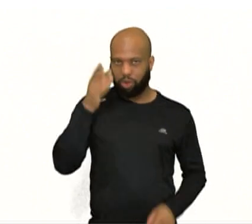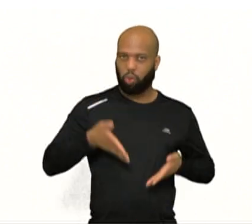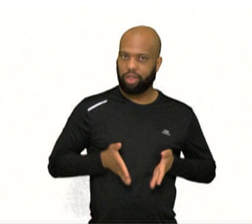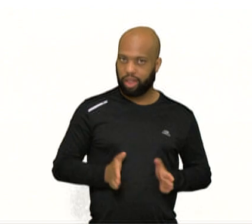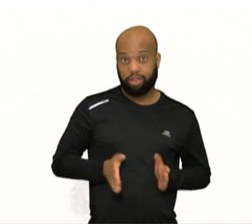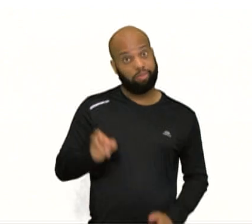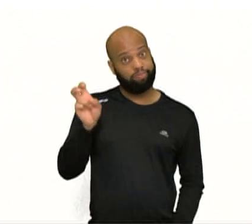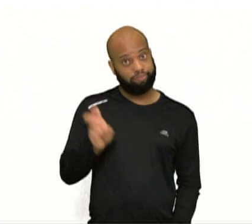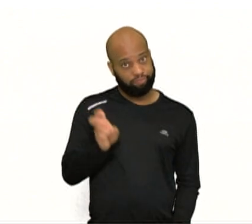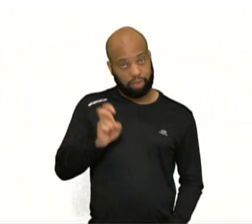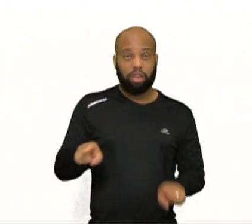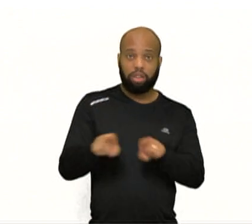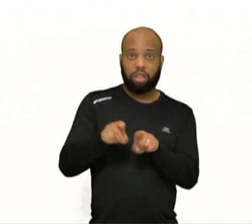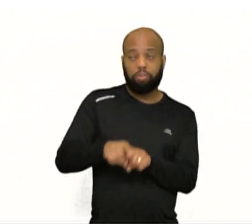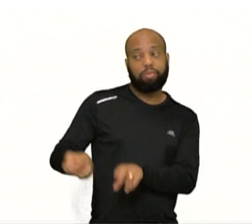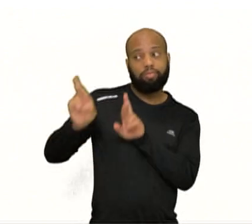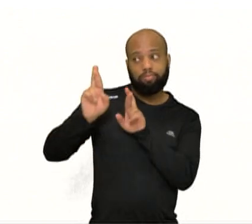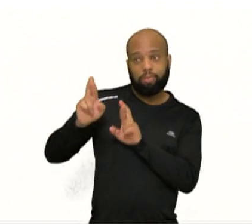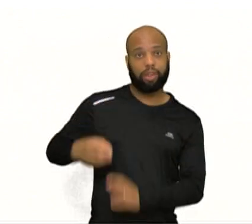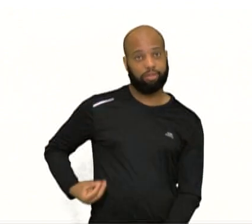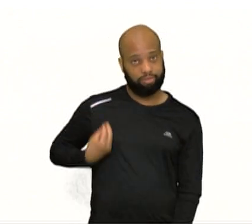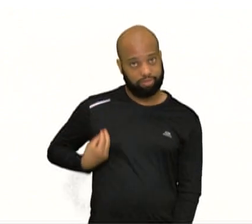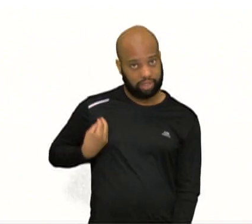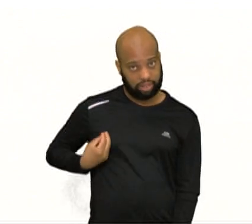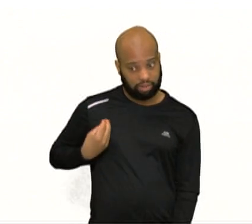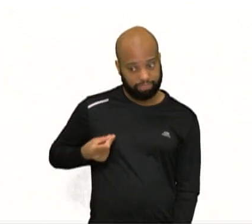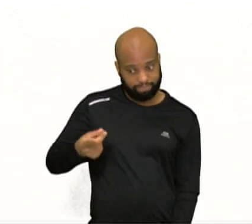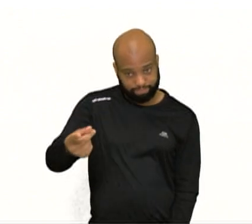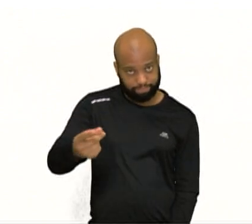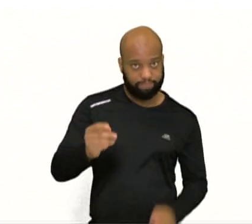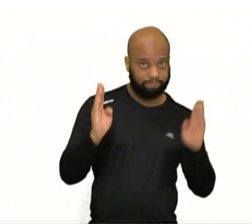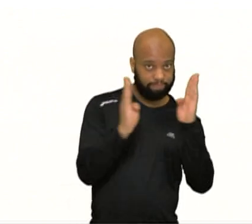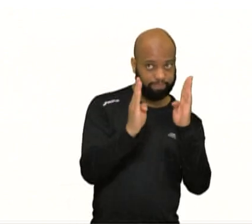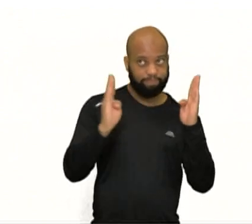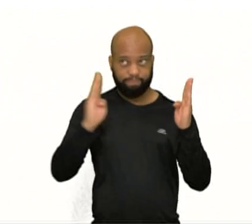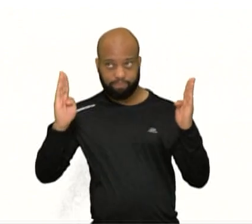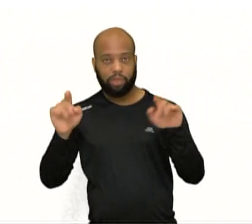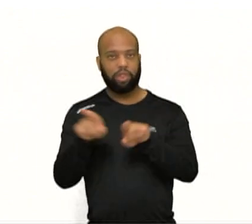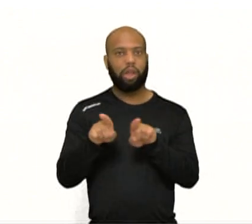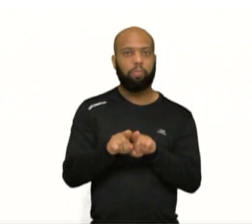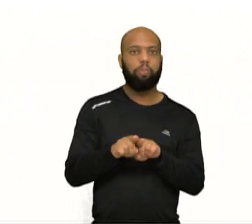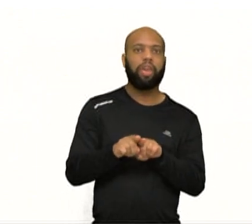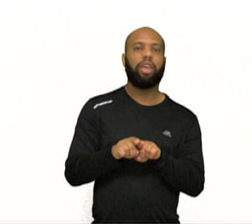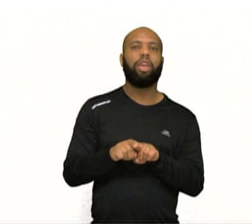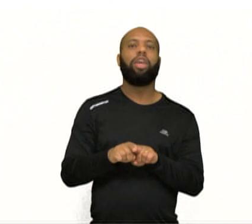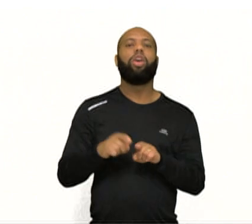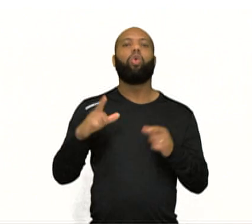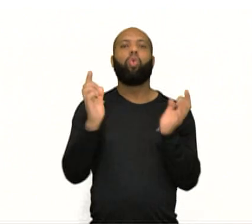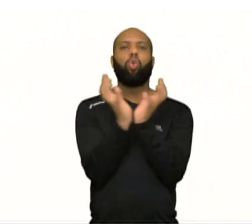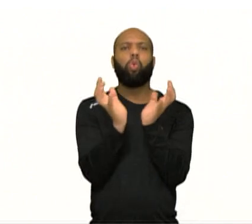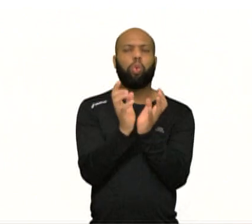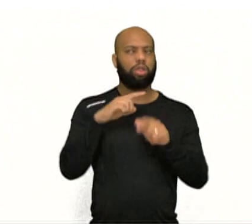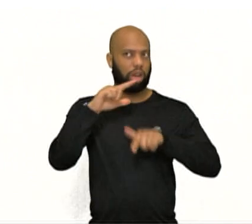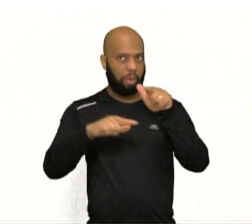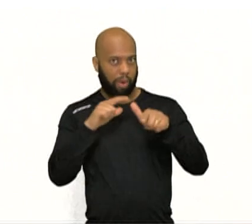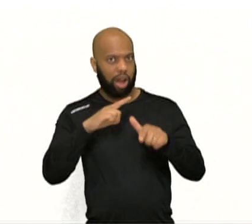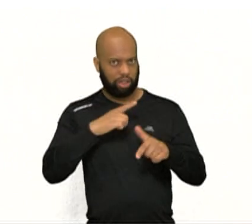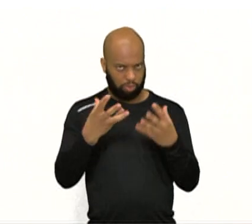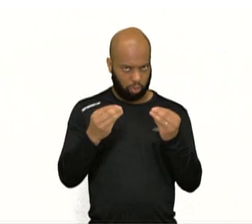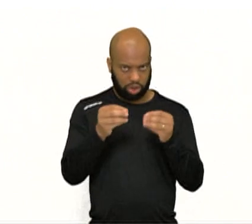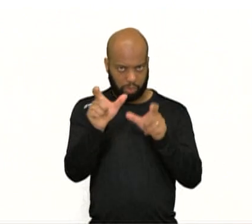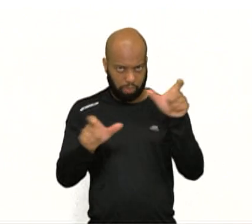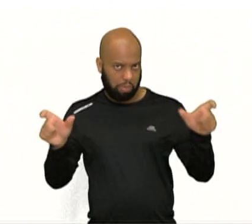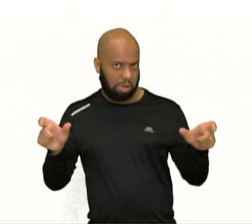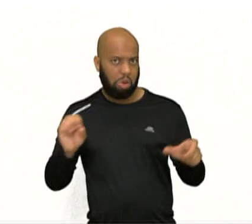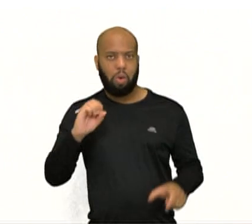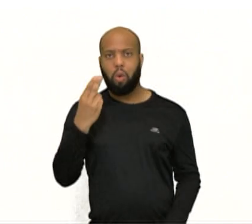na expectativa de vida, na população economicamente ativa, como tudo isso está organizado. E aí nós vamos